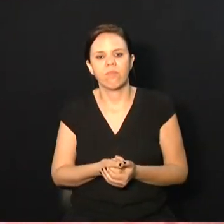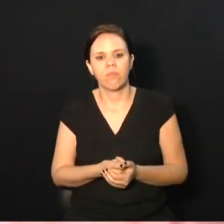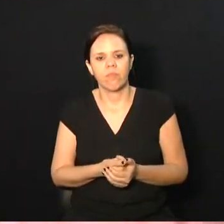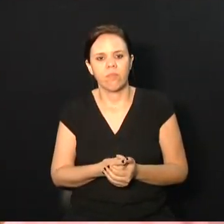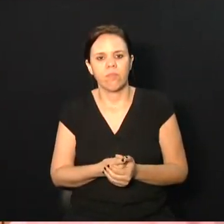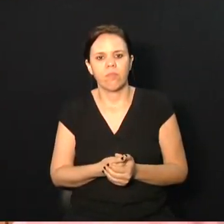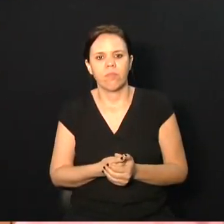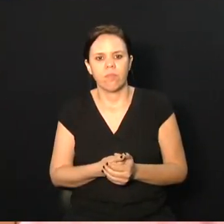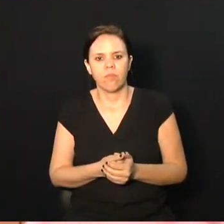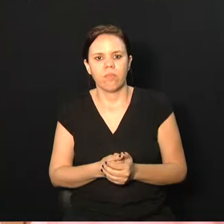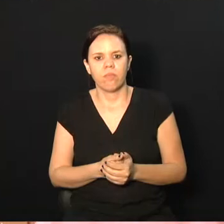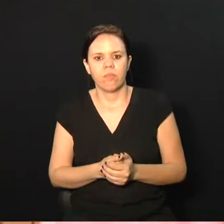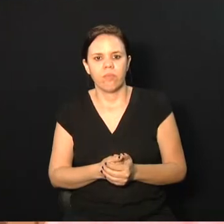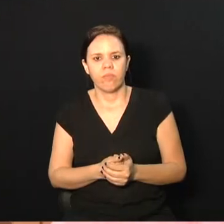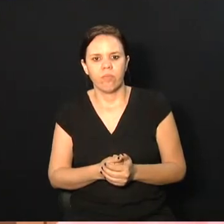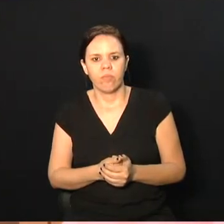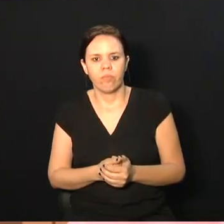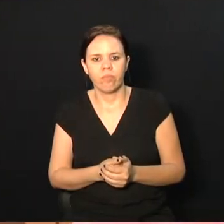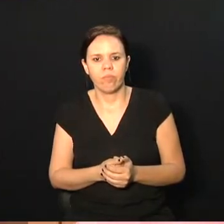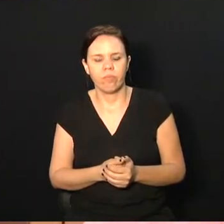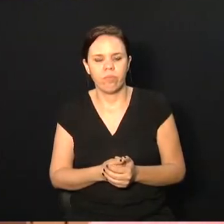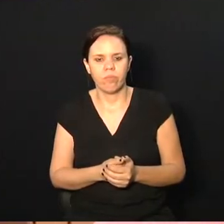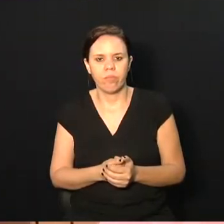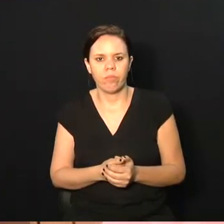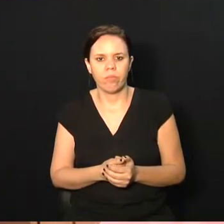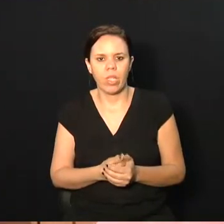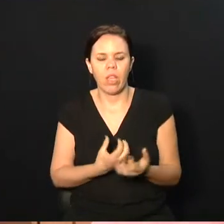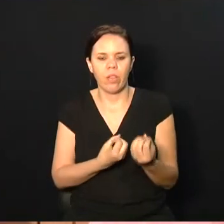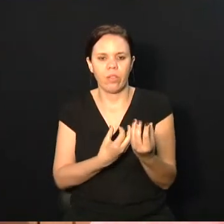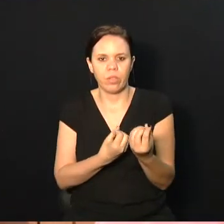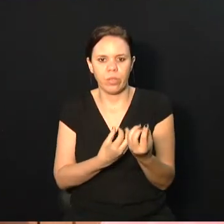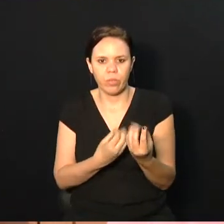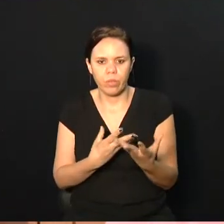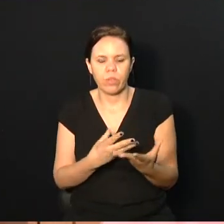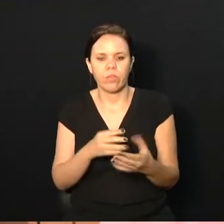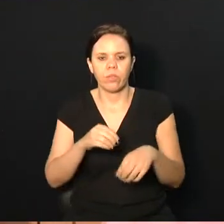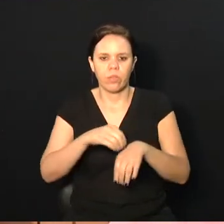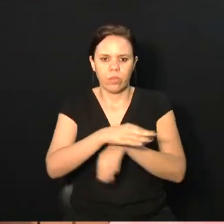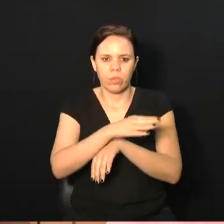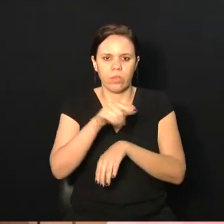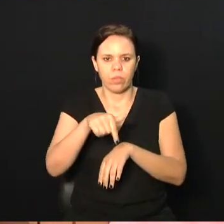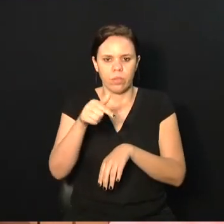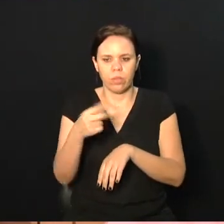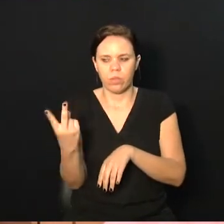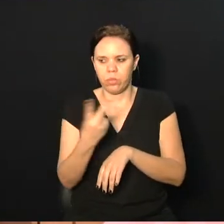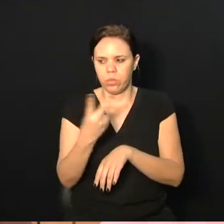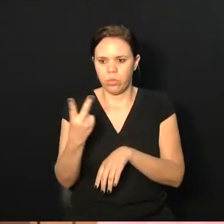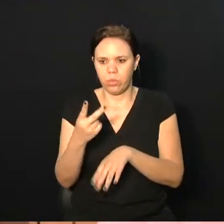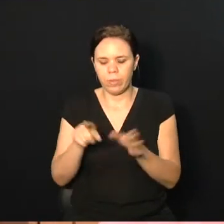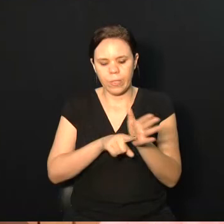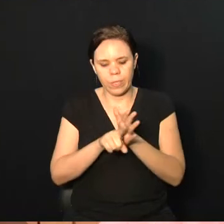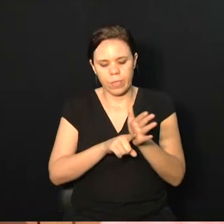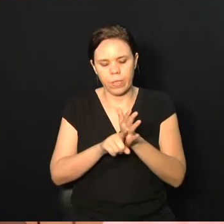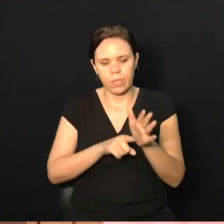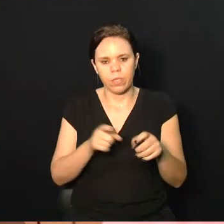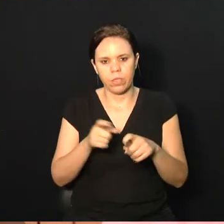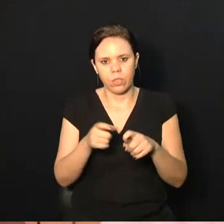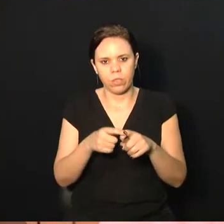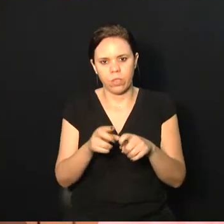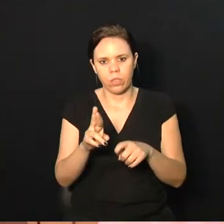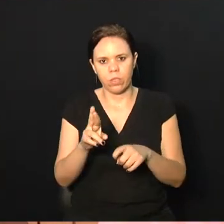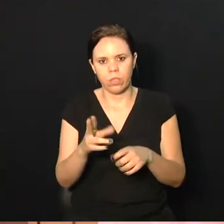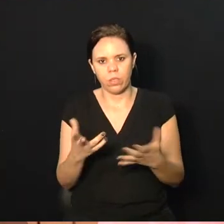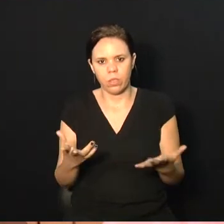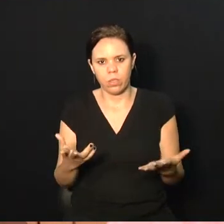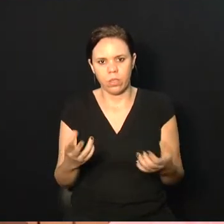rica. No sentido de que informações foram trazidas aqui pelas duas pesquisadoras, doutoras